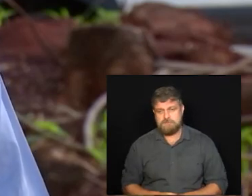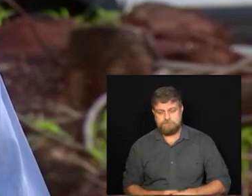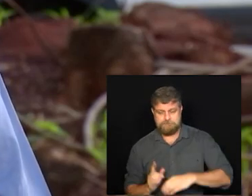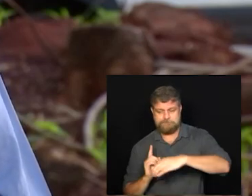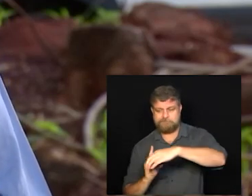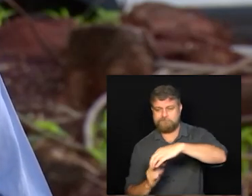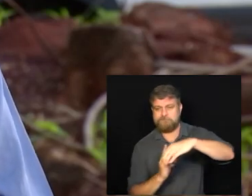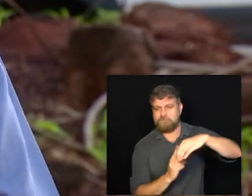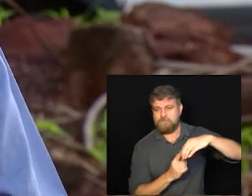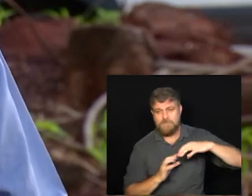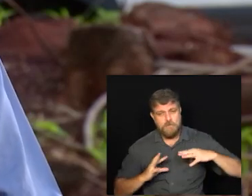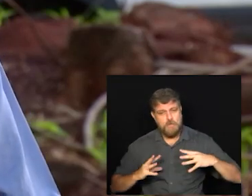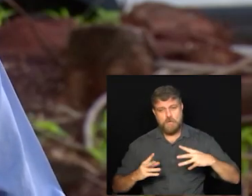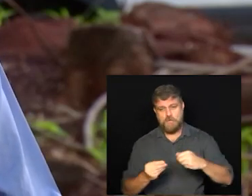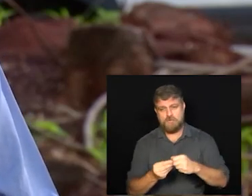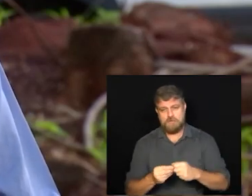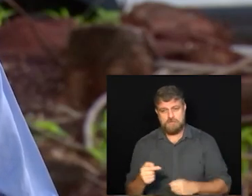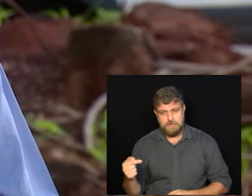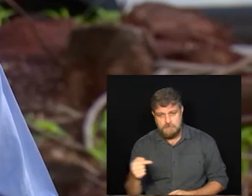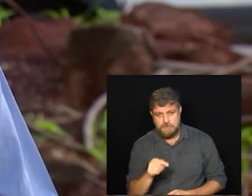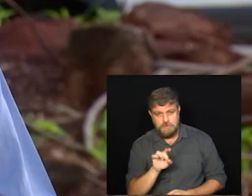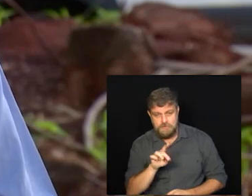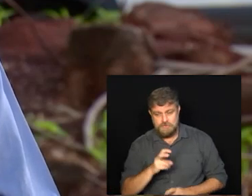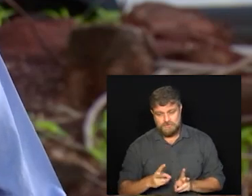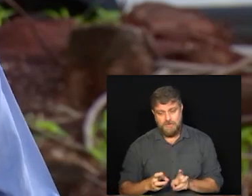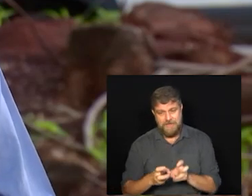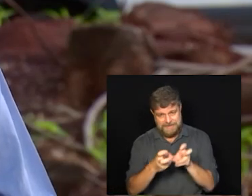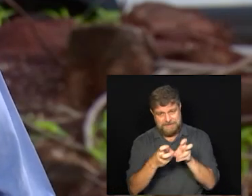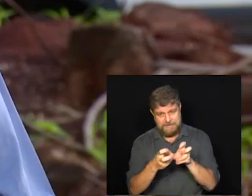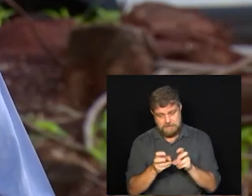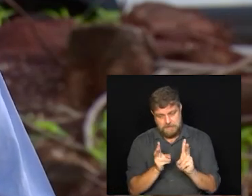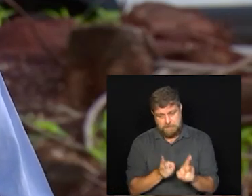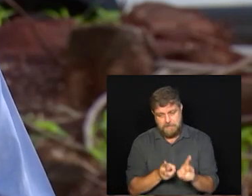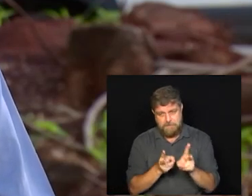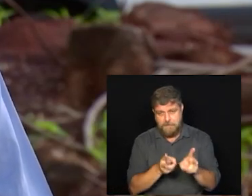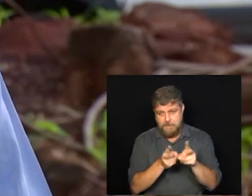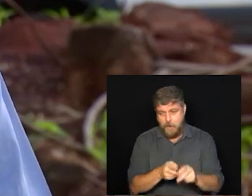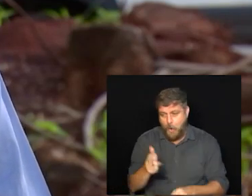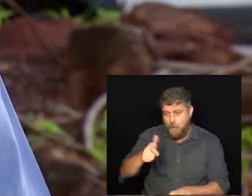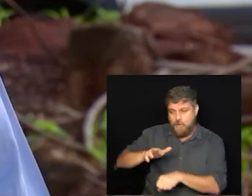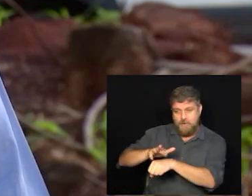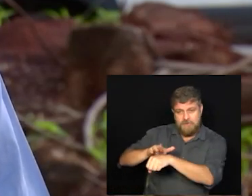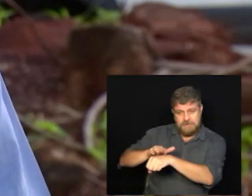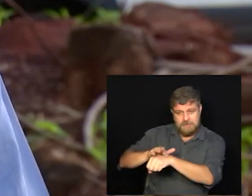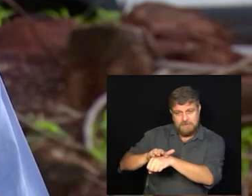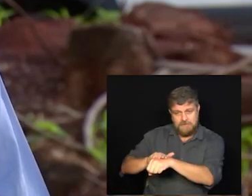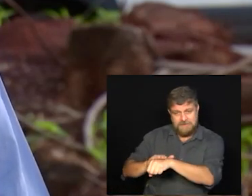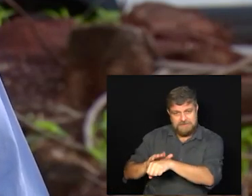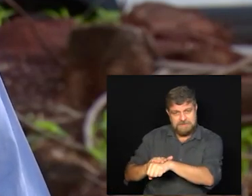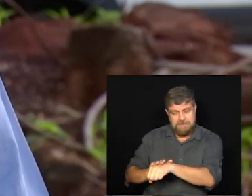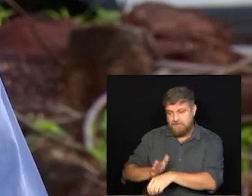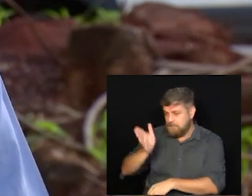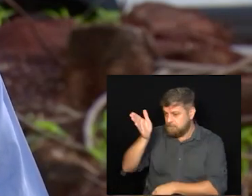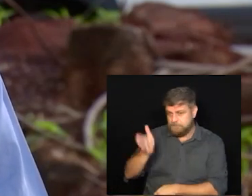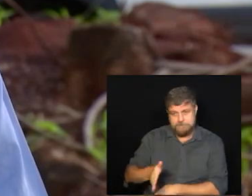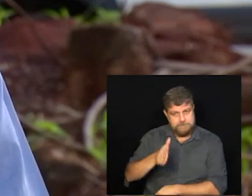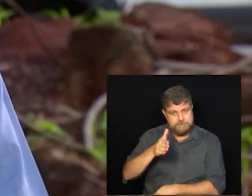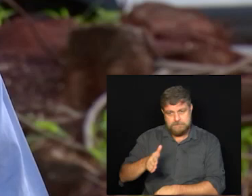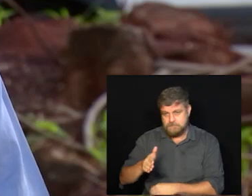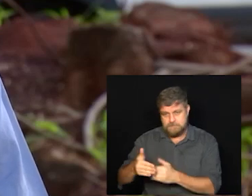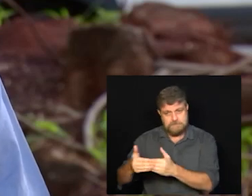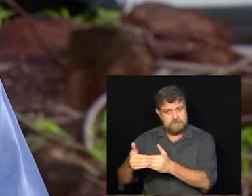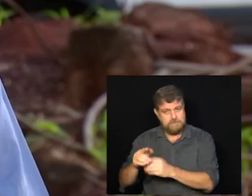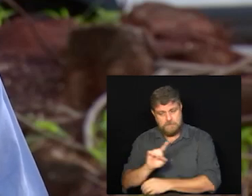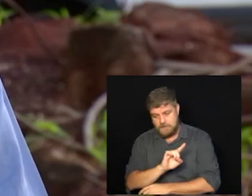ambulatórios, exceção dos casos oncológicos, mas dos outros casos, suspensão de 20% dos atendimentos dos casos